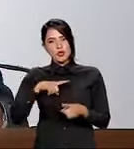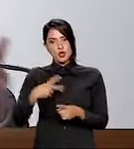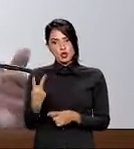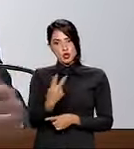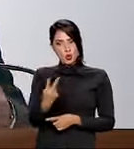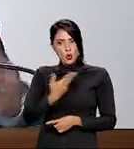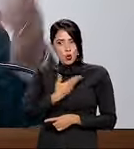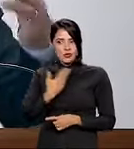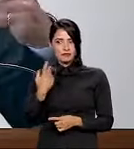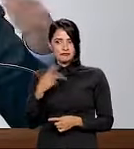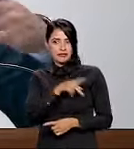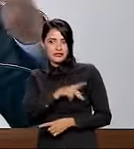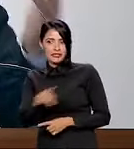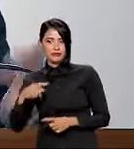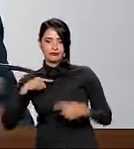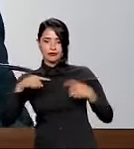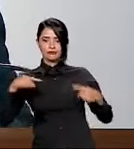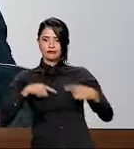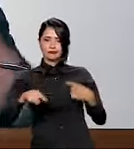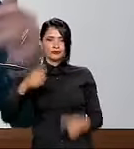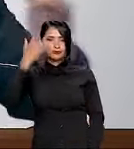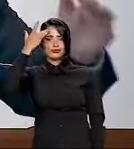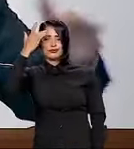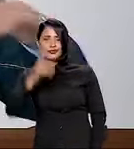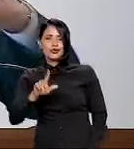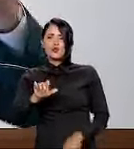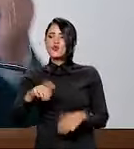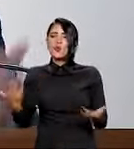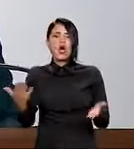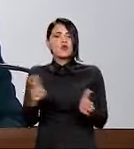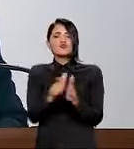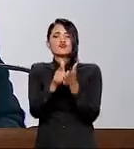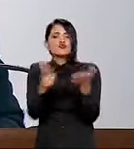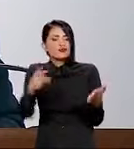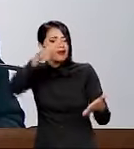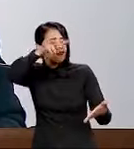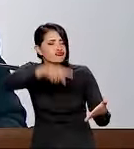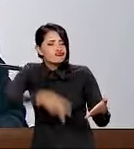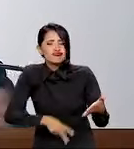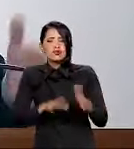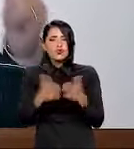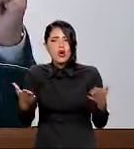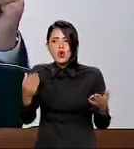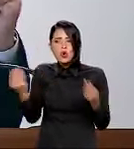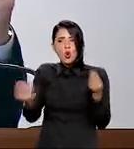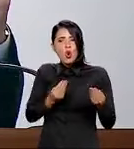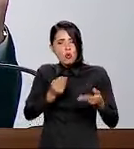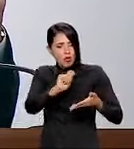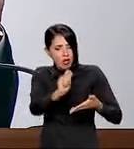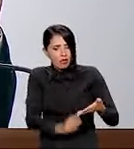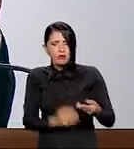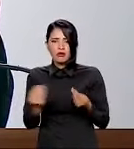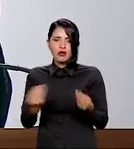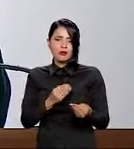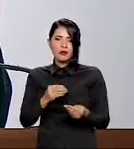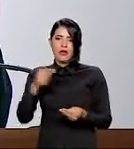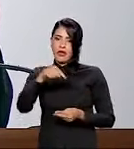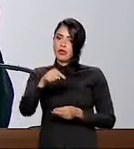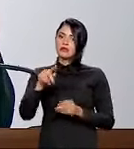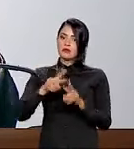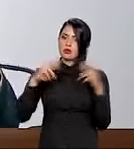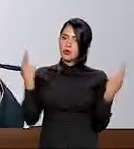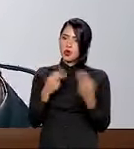presidentes que não concordaram, eu não sei em que jornal que ele leu, não sei como é que isso foi colocado. Veja, isso aqui não foi convocado, essa